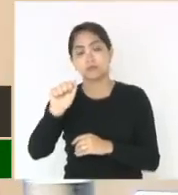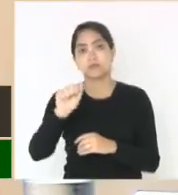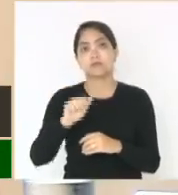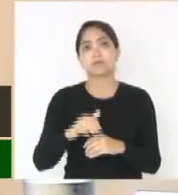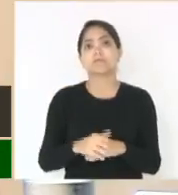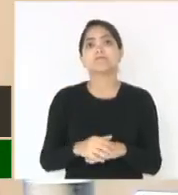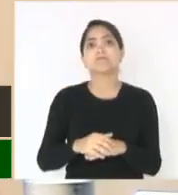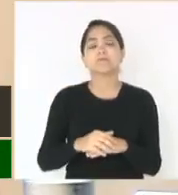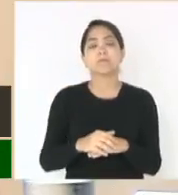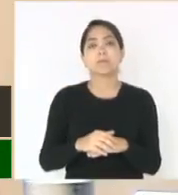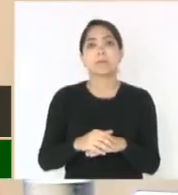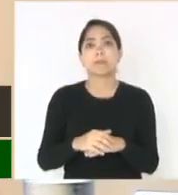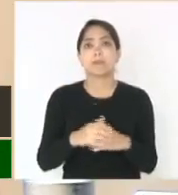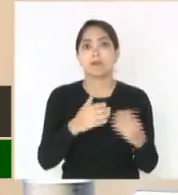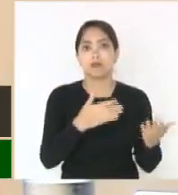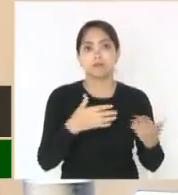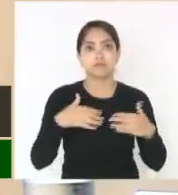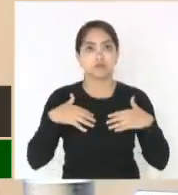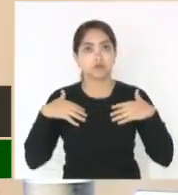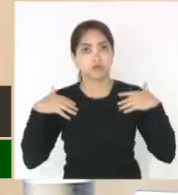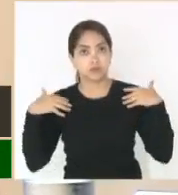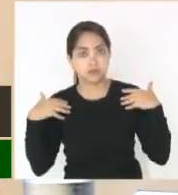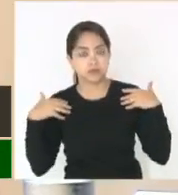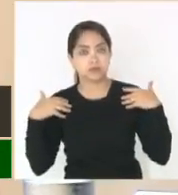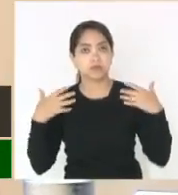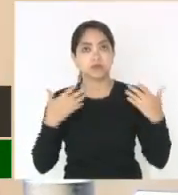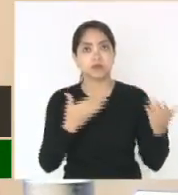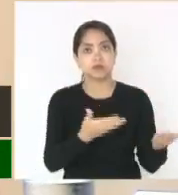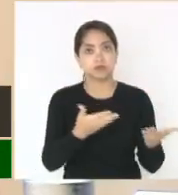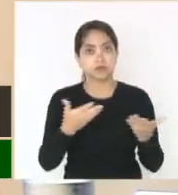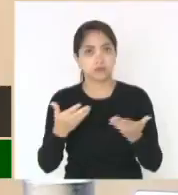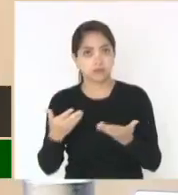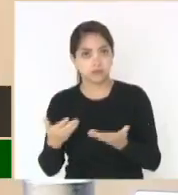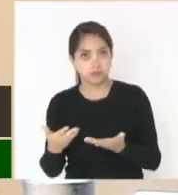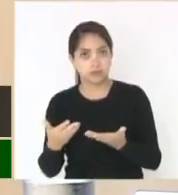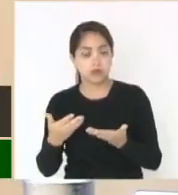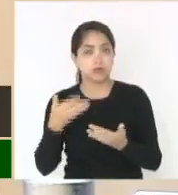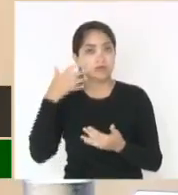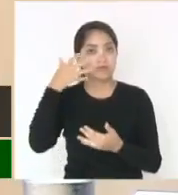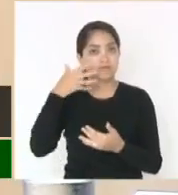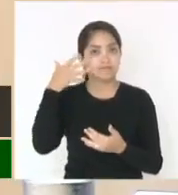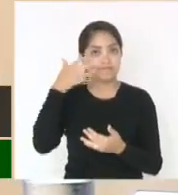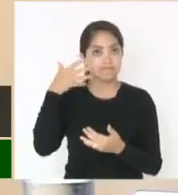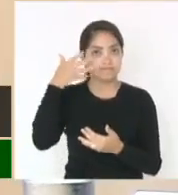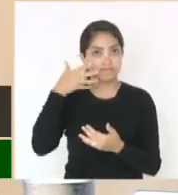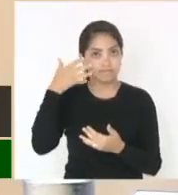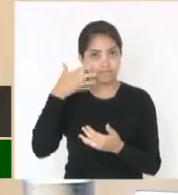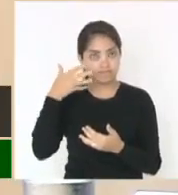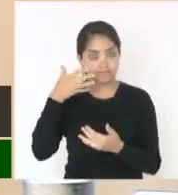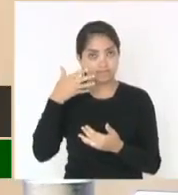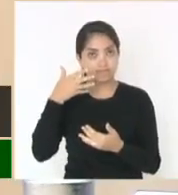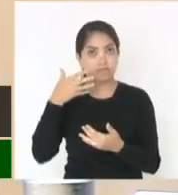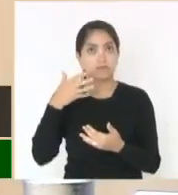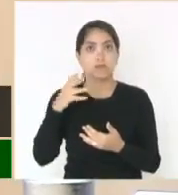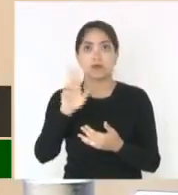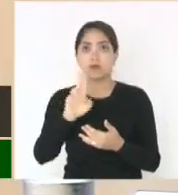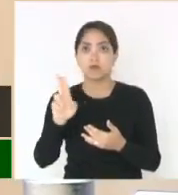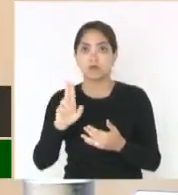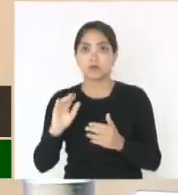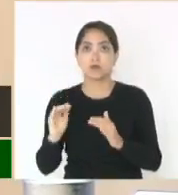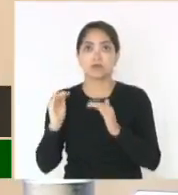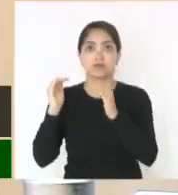Dando continuidade à solenidade, o senhor presidente, ao tecer seu pronunciamento, fez menção honrosa à